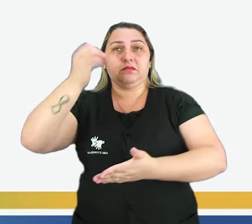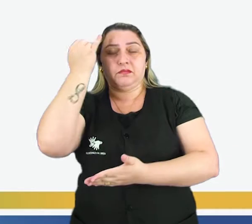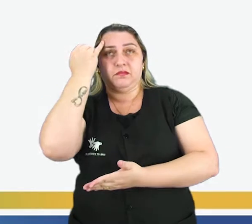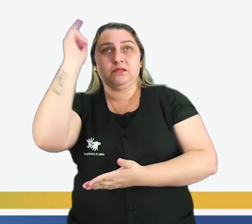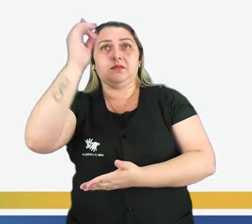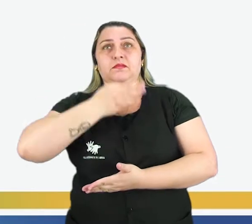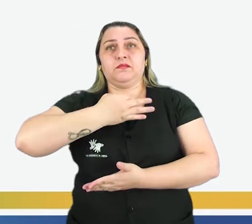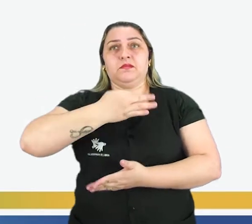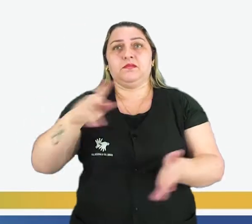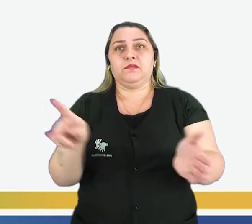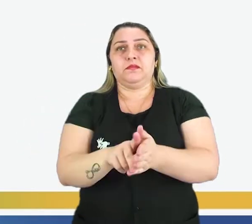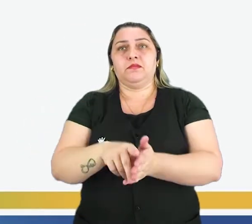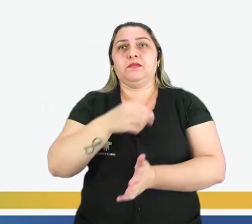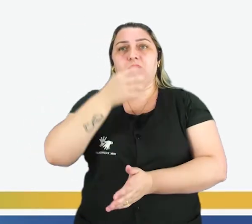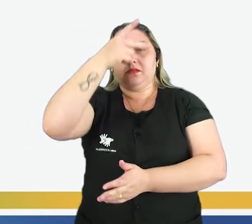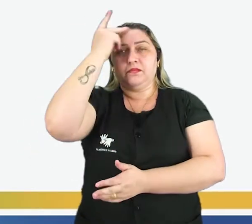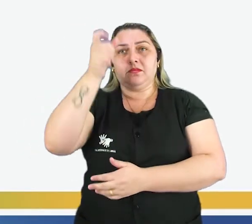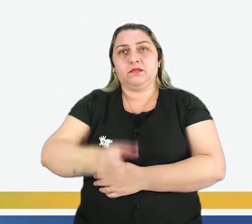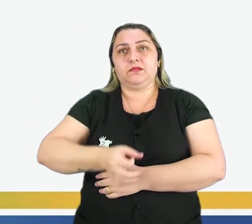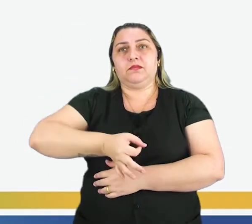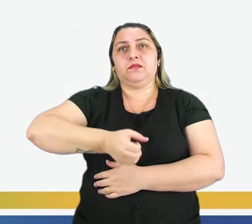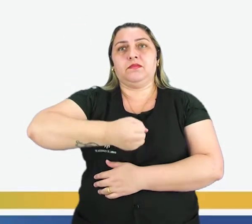ideias e opiniões da pessoa entrevistada.